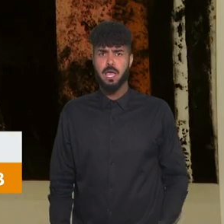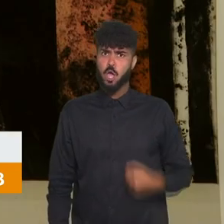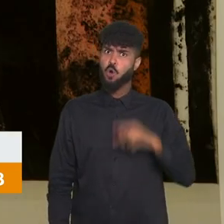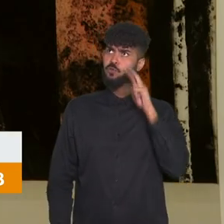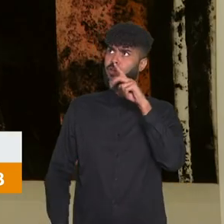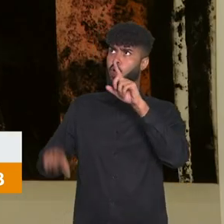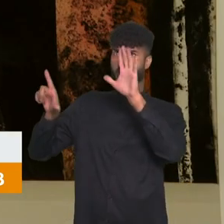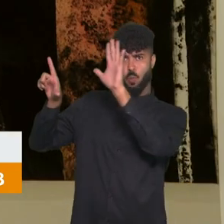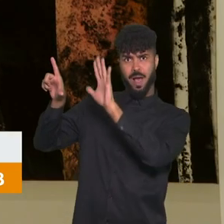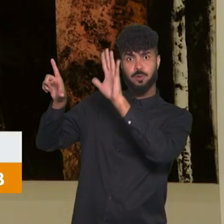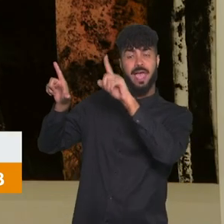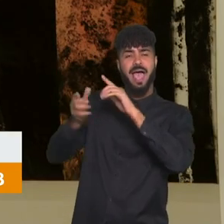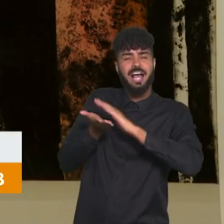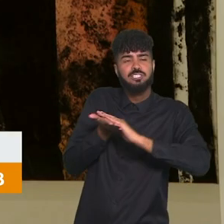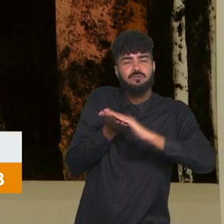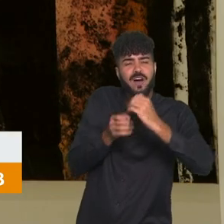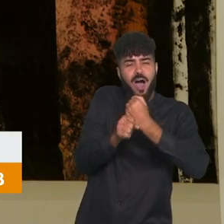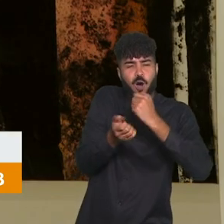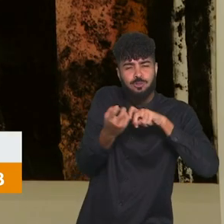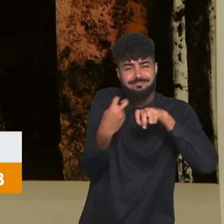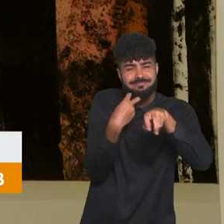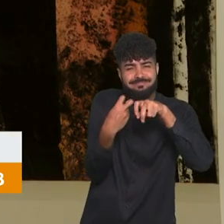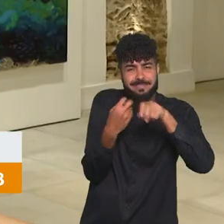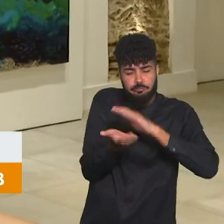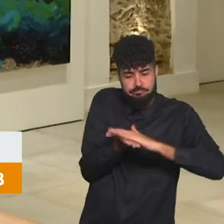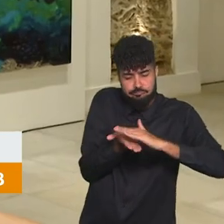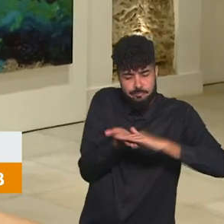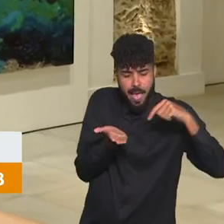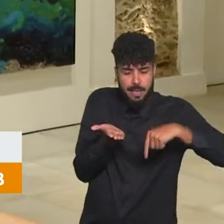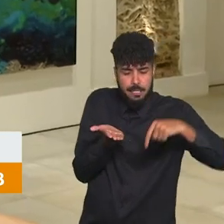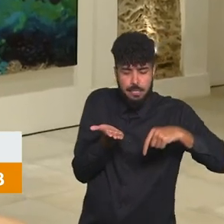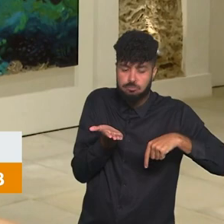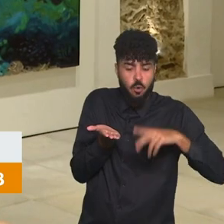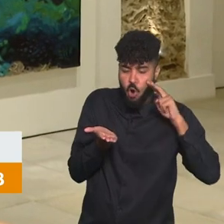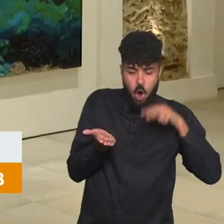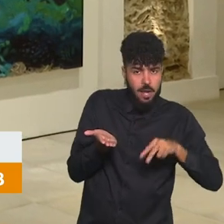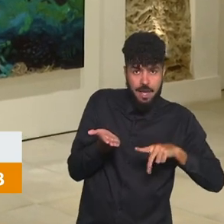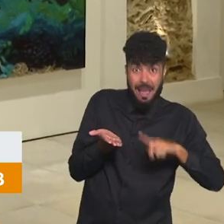né? Que a gente vê no dia a dia passando debaixo de rodas, né?